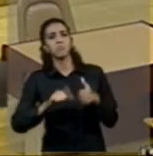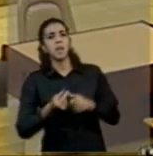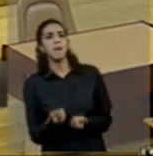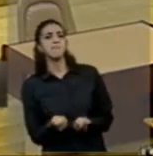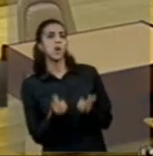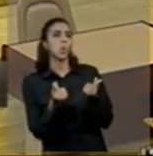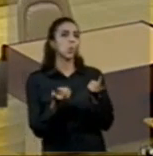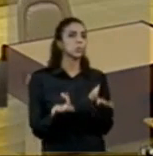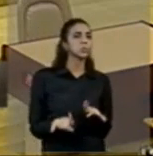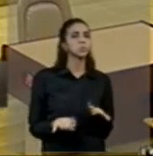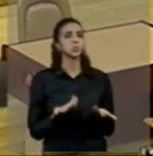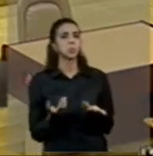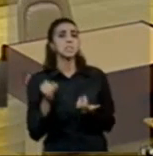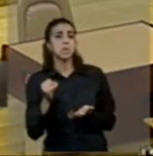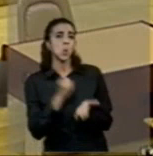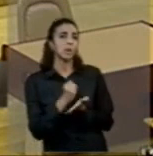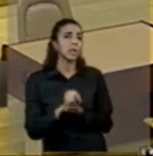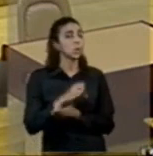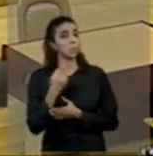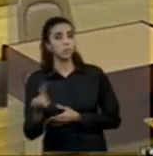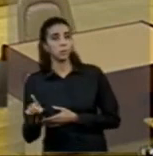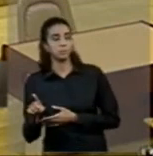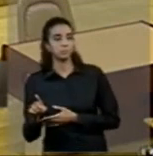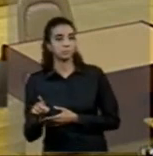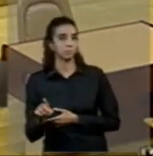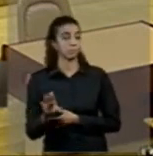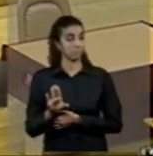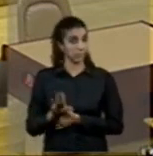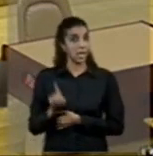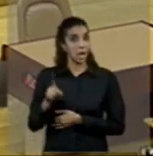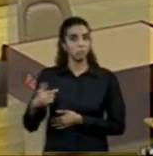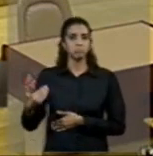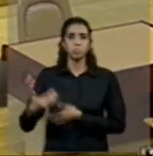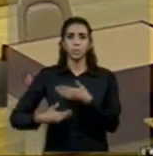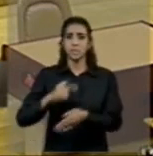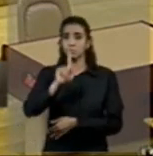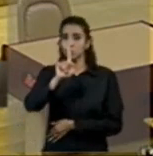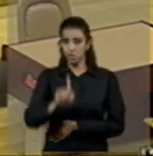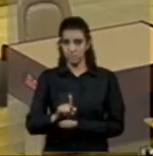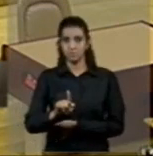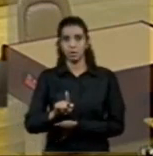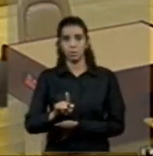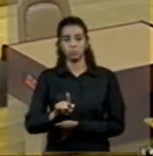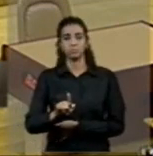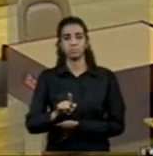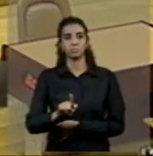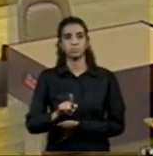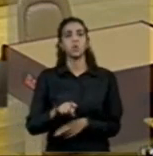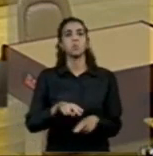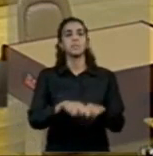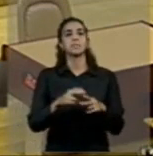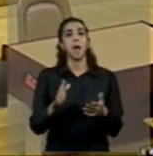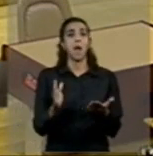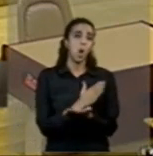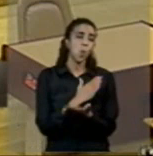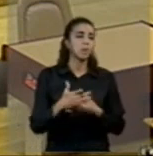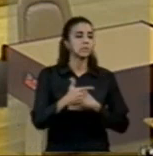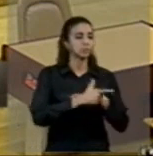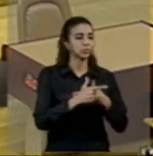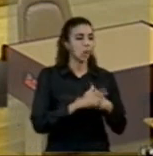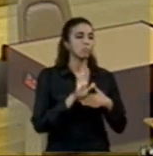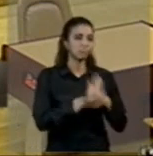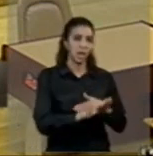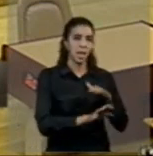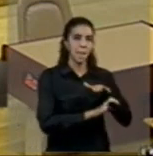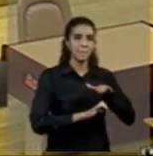empresa contratante. Volto a Giosa. É um processo de gestão pelo qual se repassam algumas atividades para